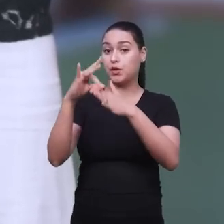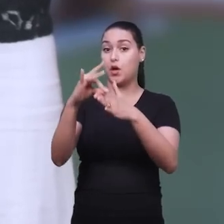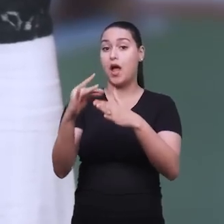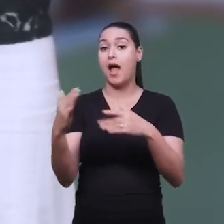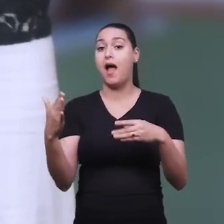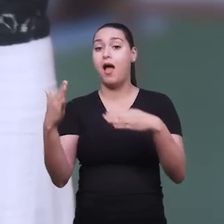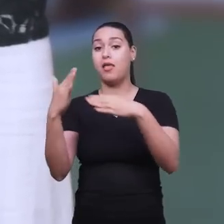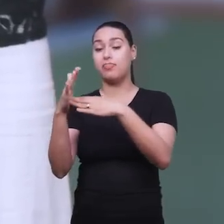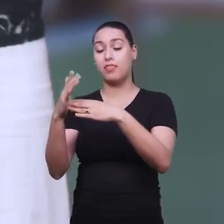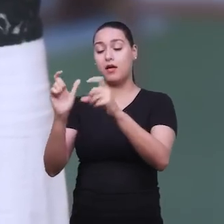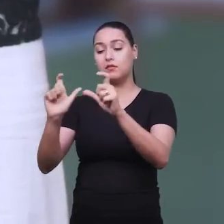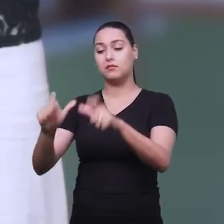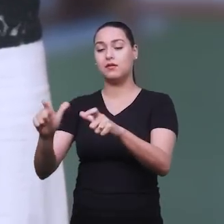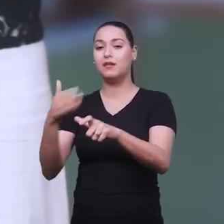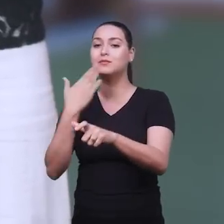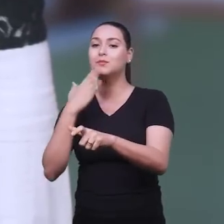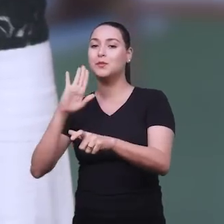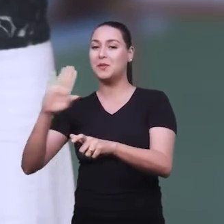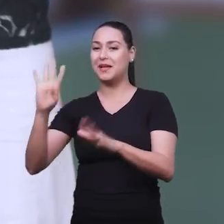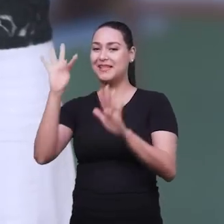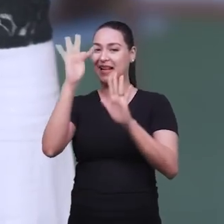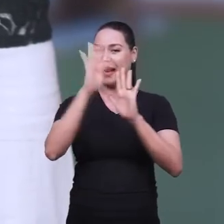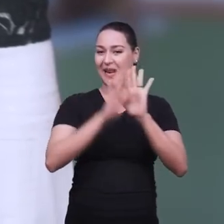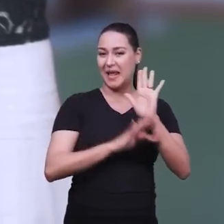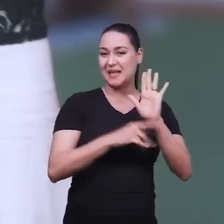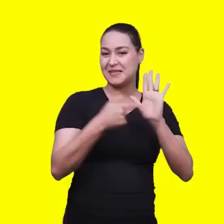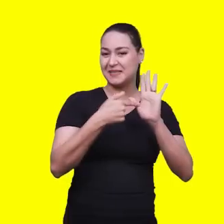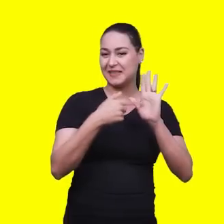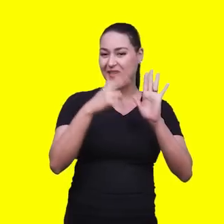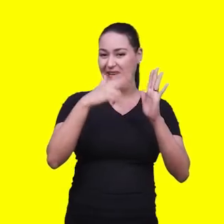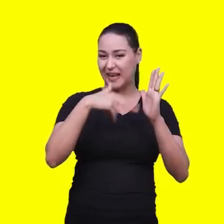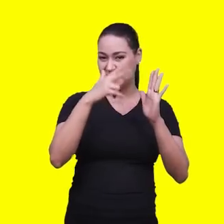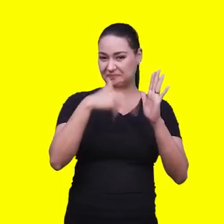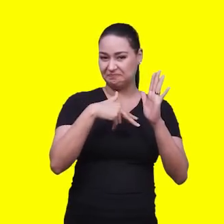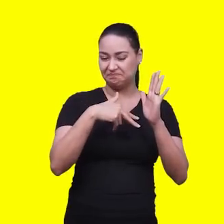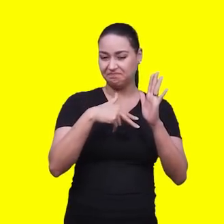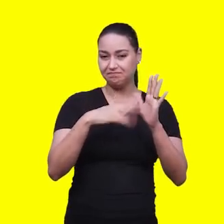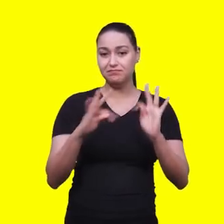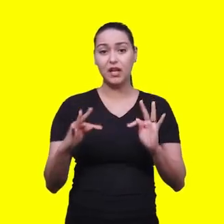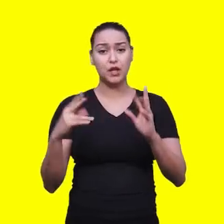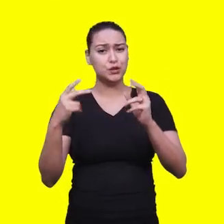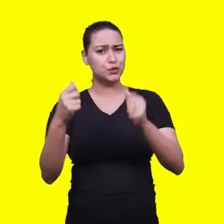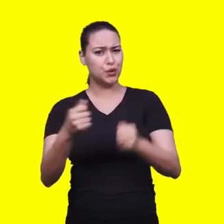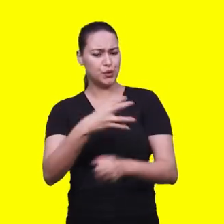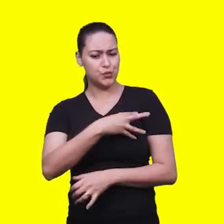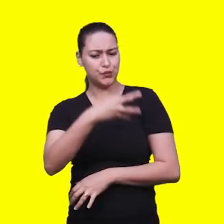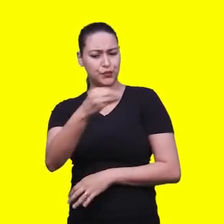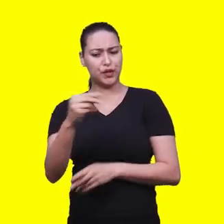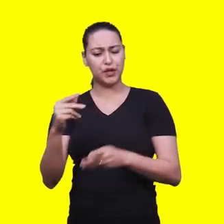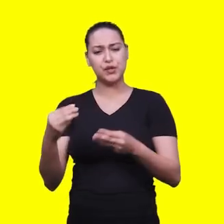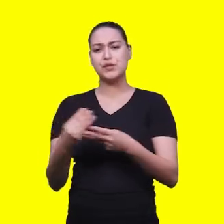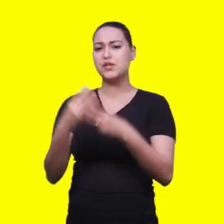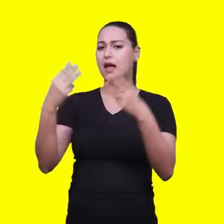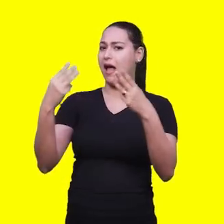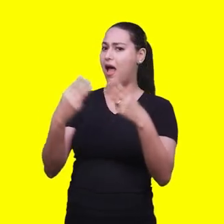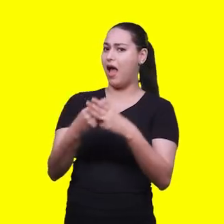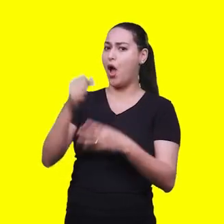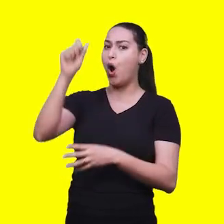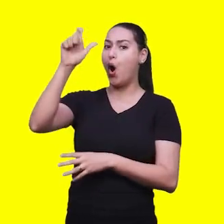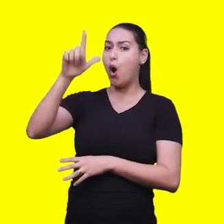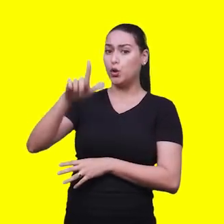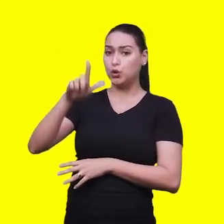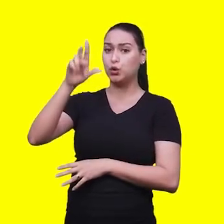rumo à Terra Prometida. Vamos ler a palavra de Deus? Mas todos os filhos de Israel tinham luz em